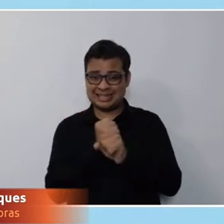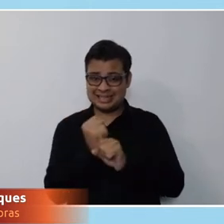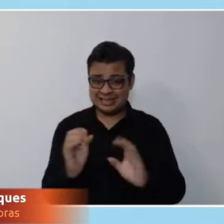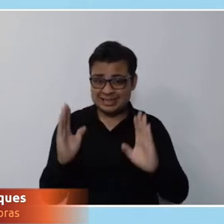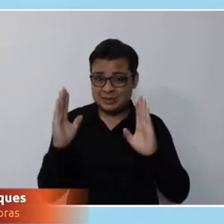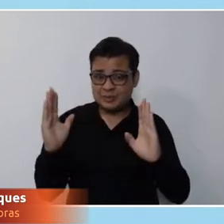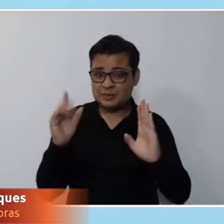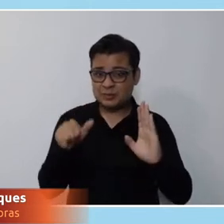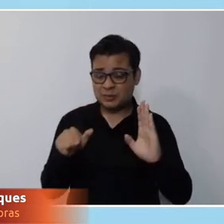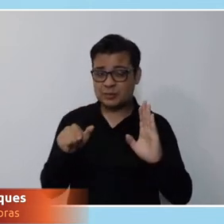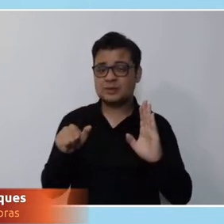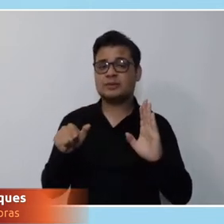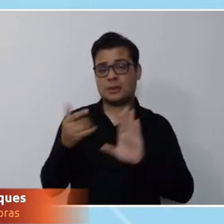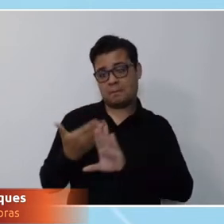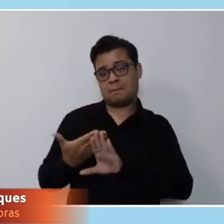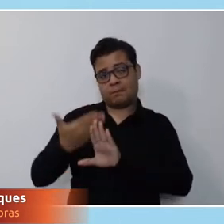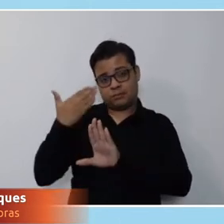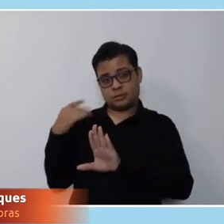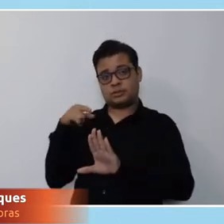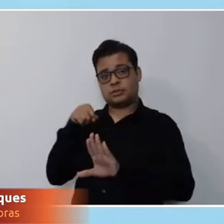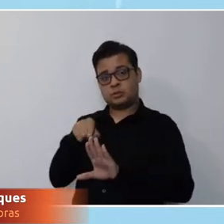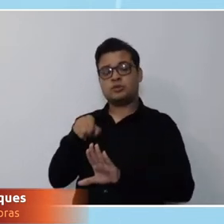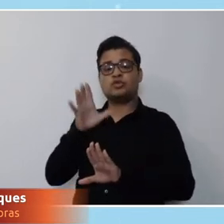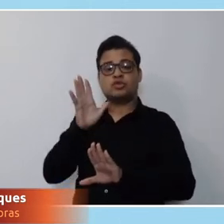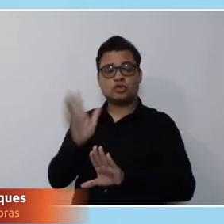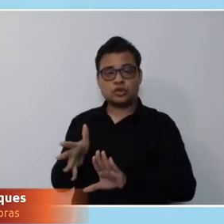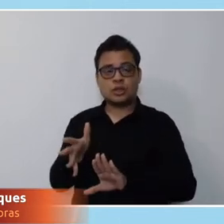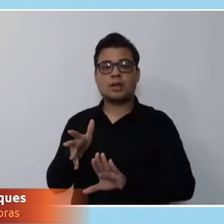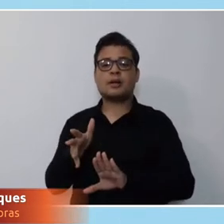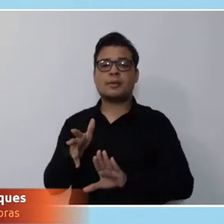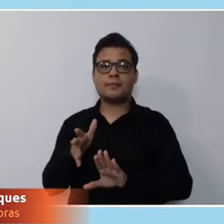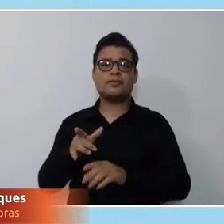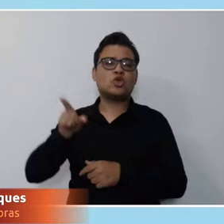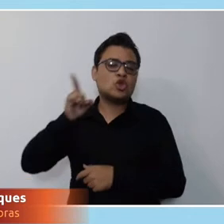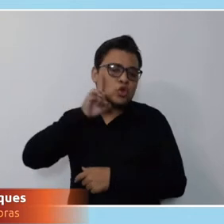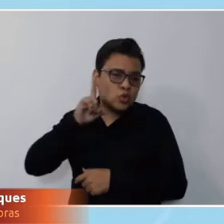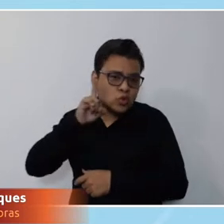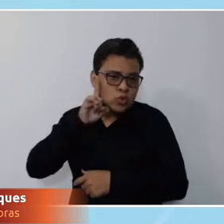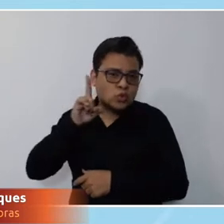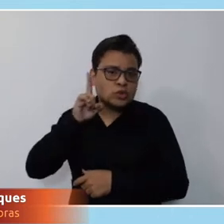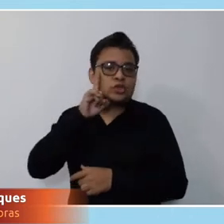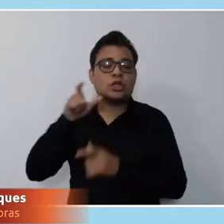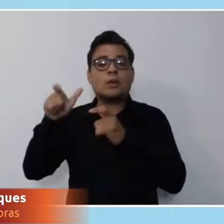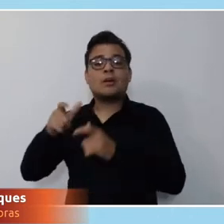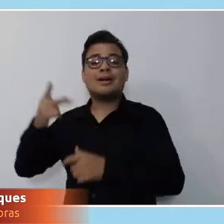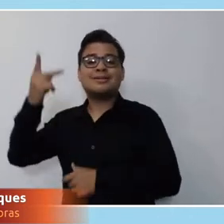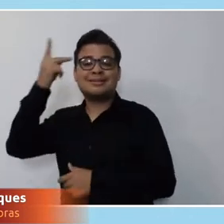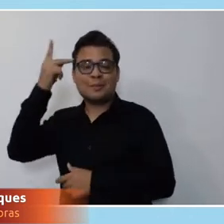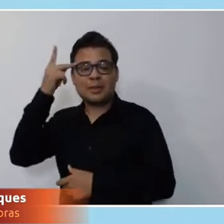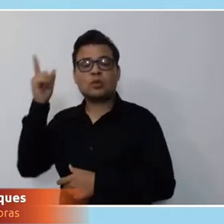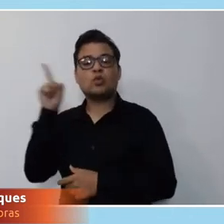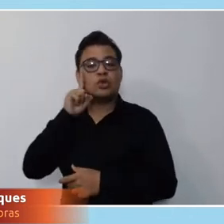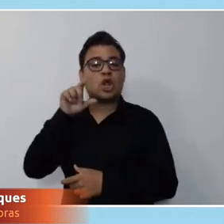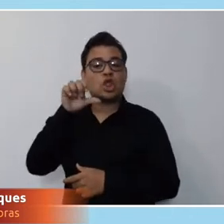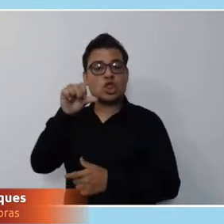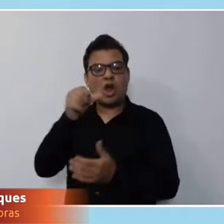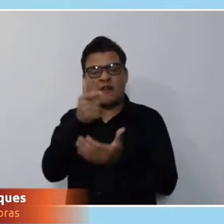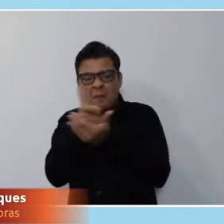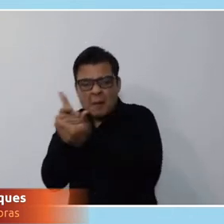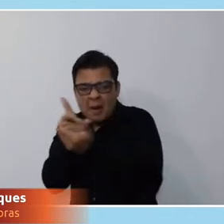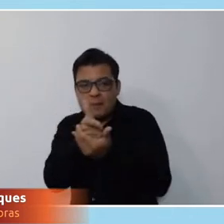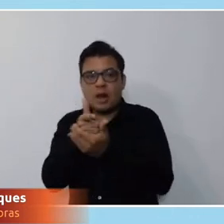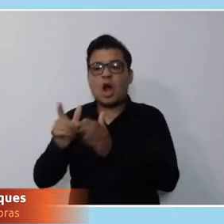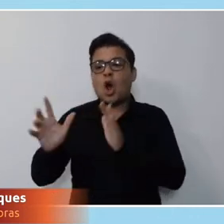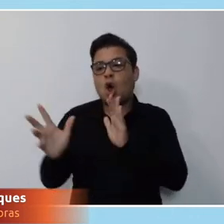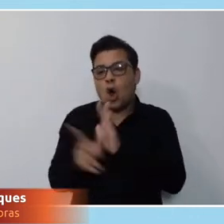Perdão, nos últimos 10 anos, pelo menos 9 armas de fogo foram furtadas ou roubadas a cada